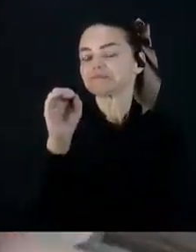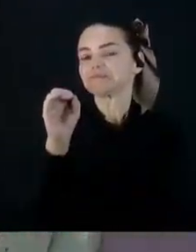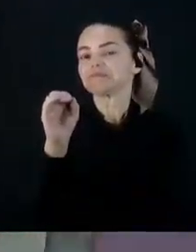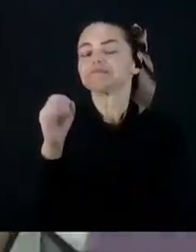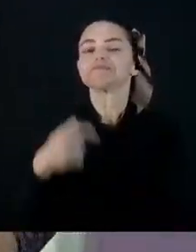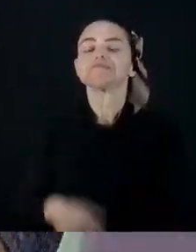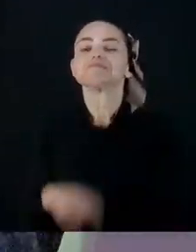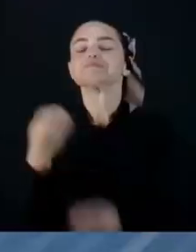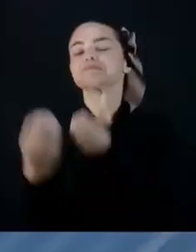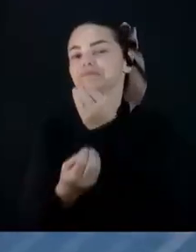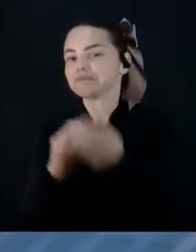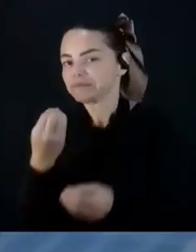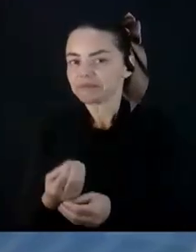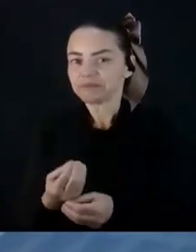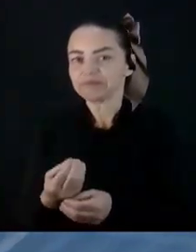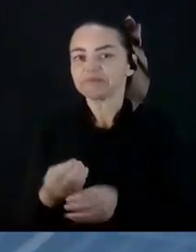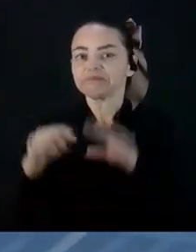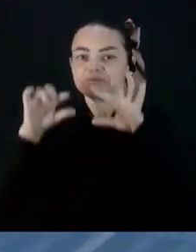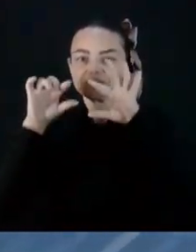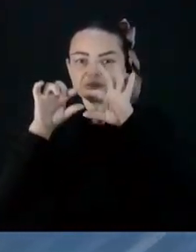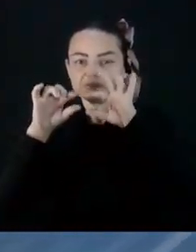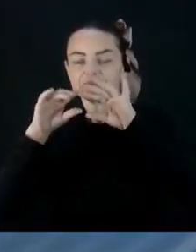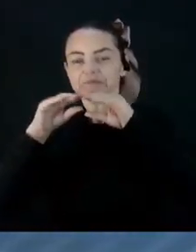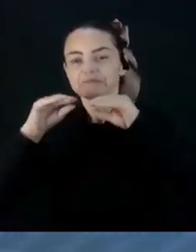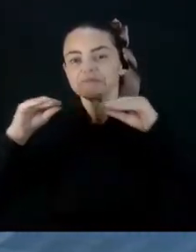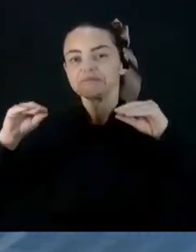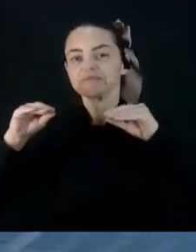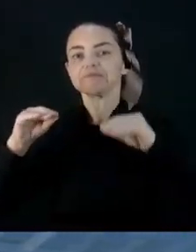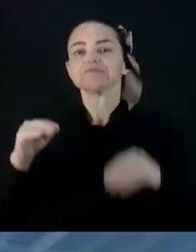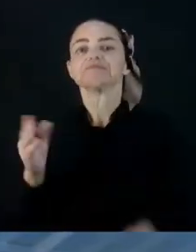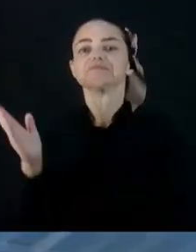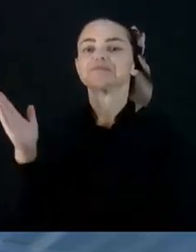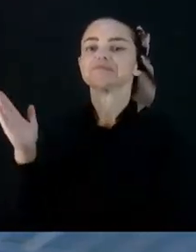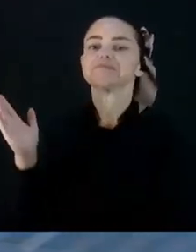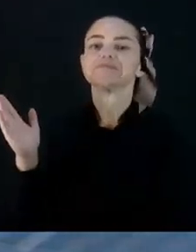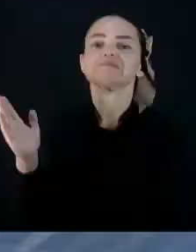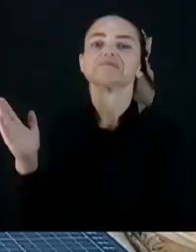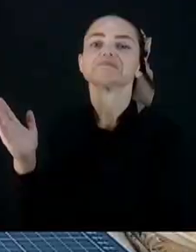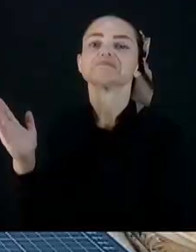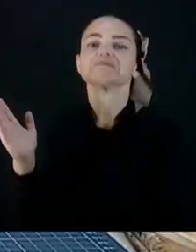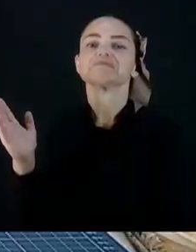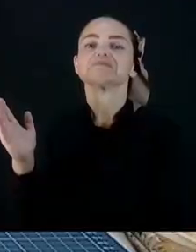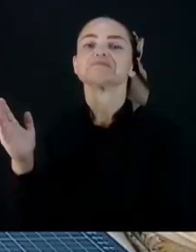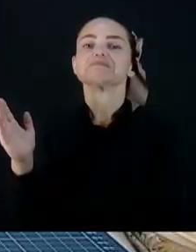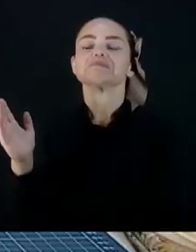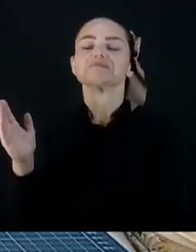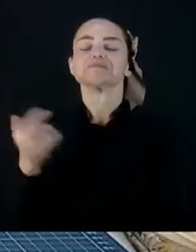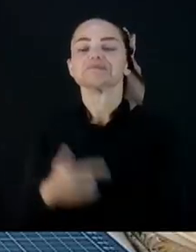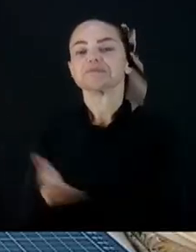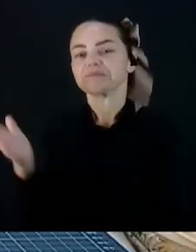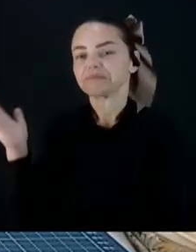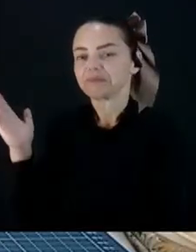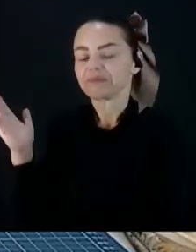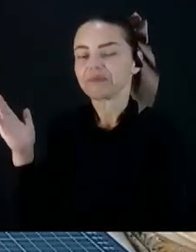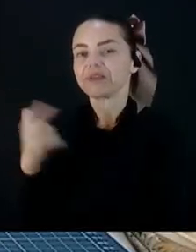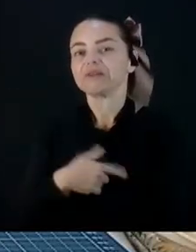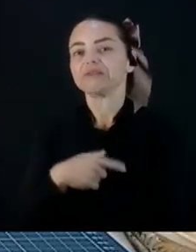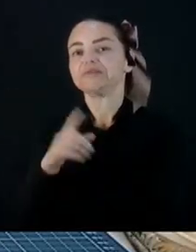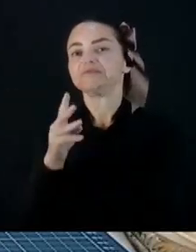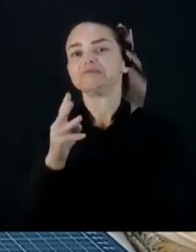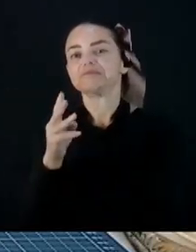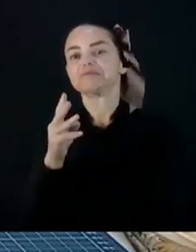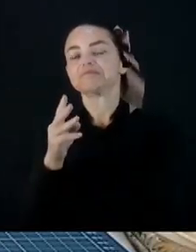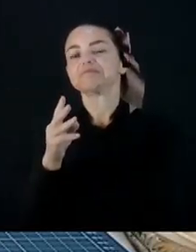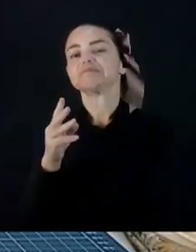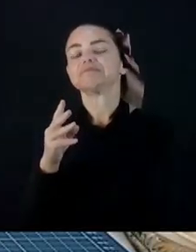gente vai unir os tecidos? Direito do tecido com o outro direito do tecido. Quando a gente fala direito, é o avesso, para